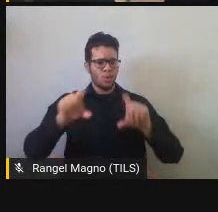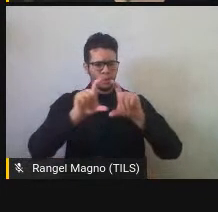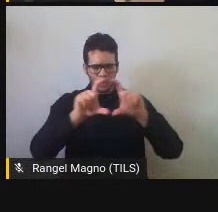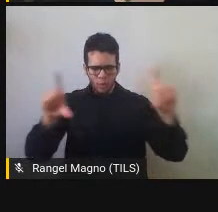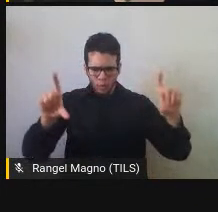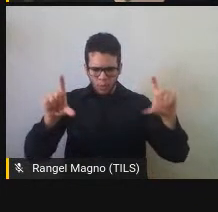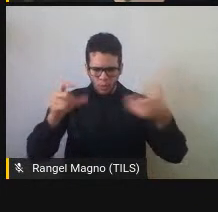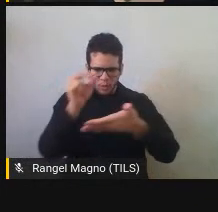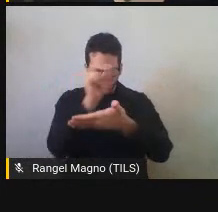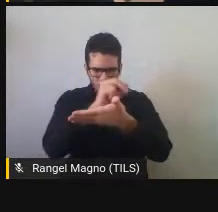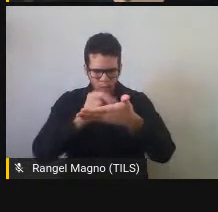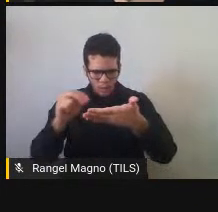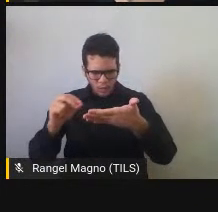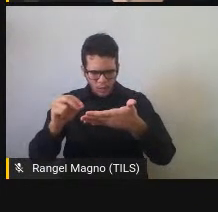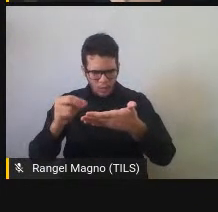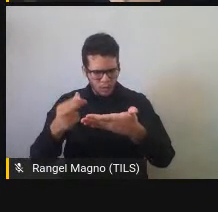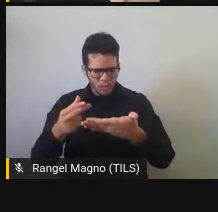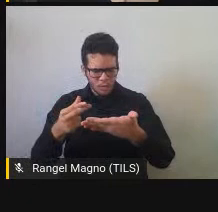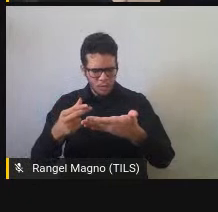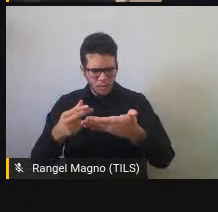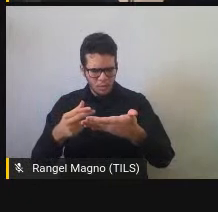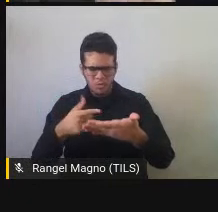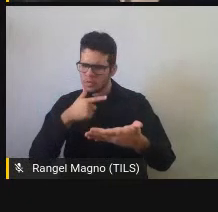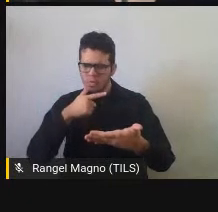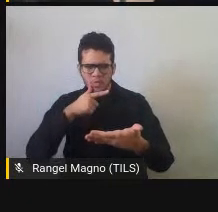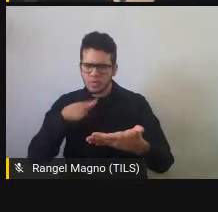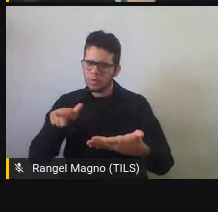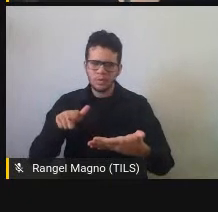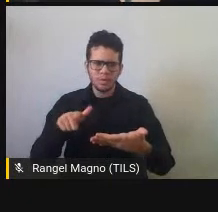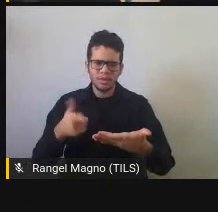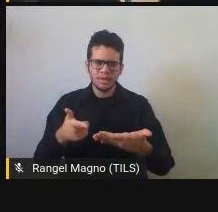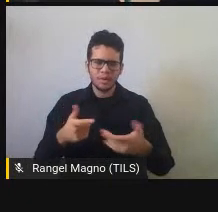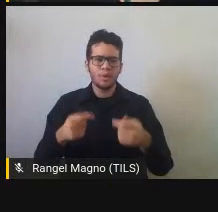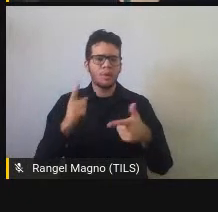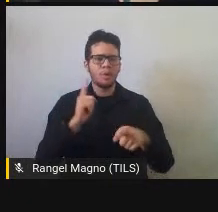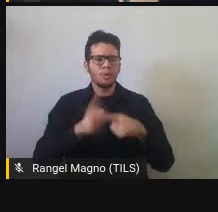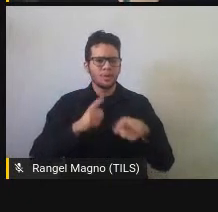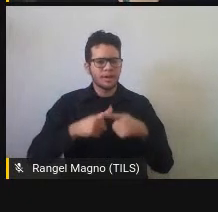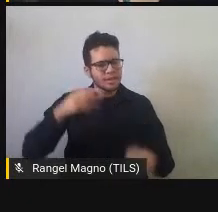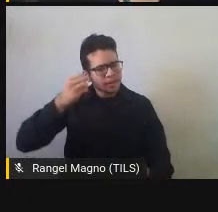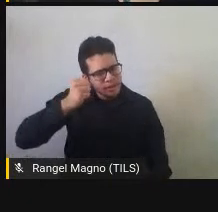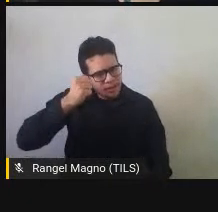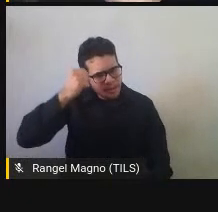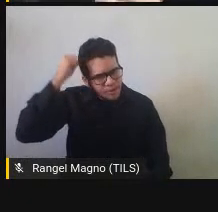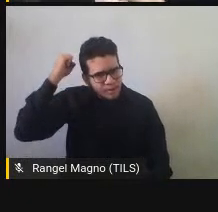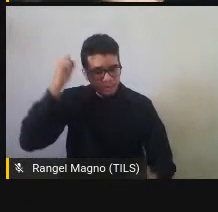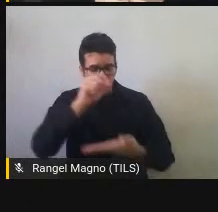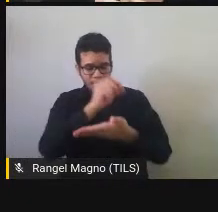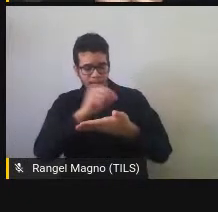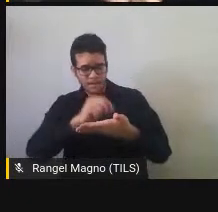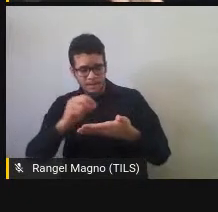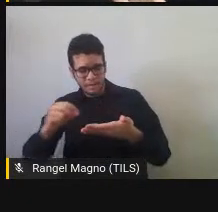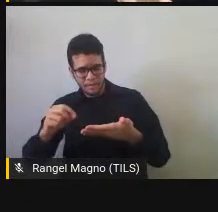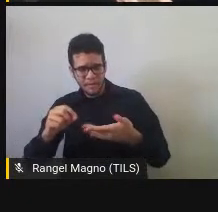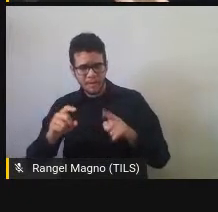chegado ao seu destinatário ao Striper porque o Saussure escreveu mas ele não enviou ficou nas coisas escritas dele